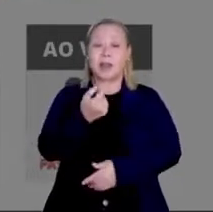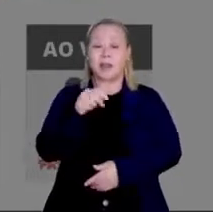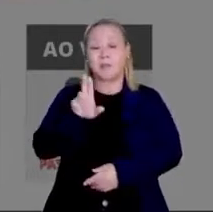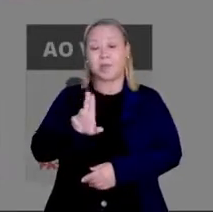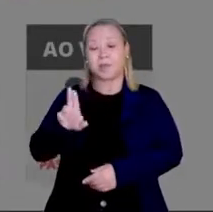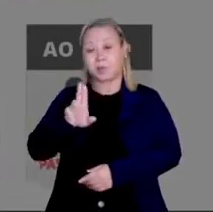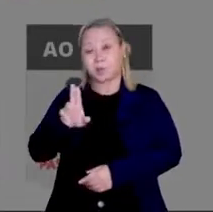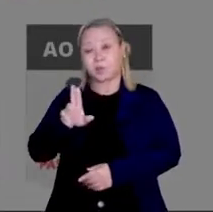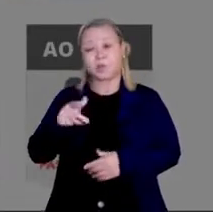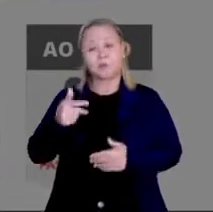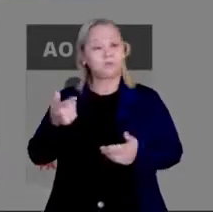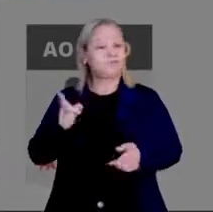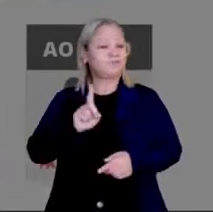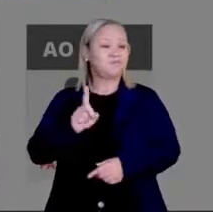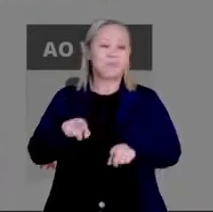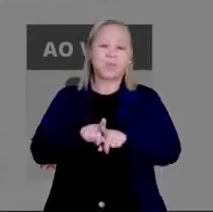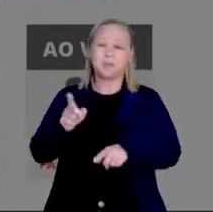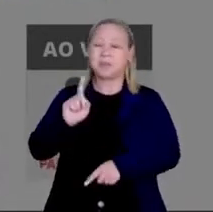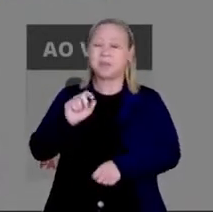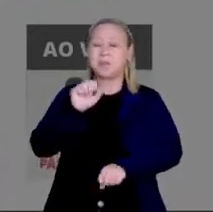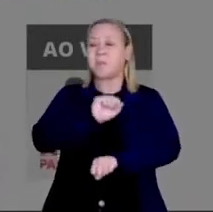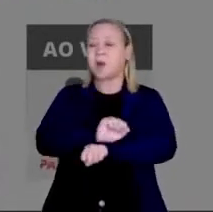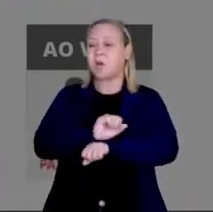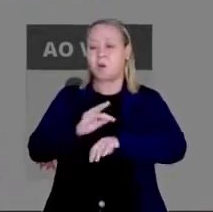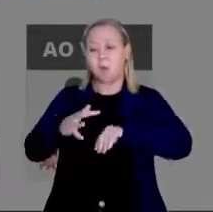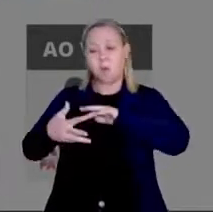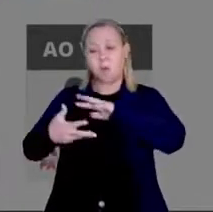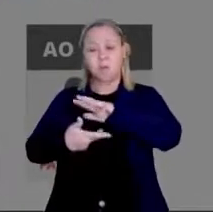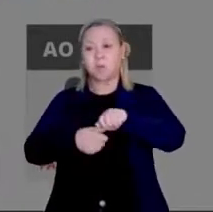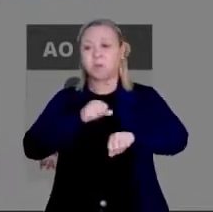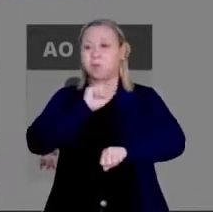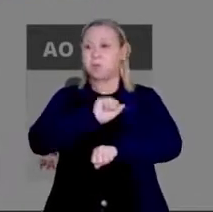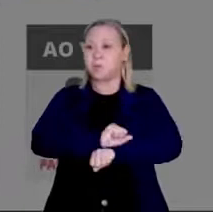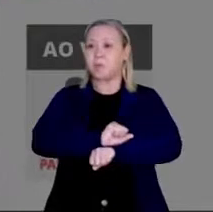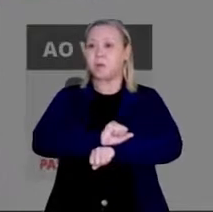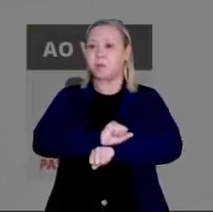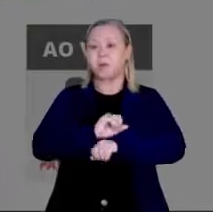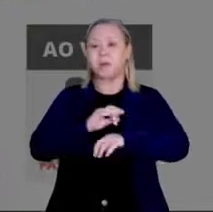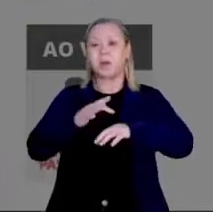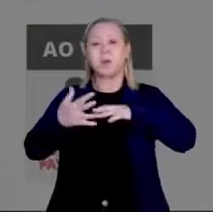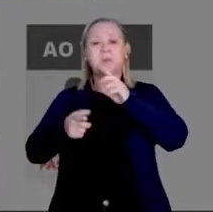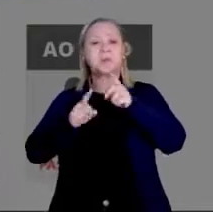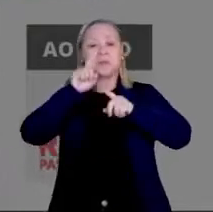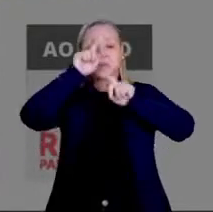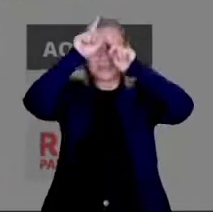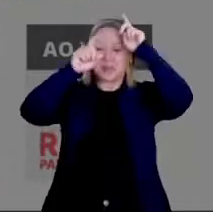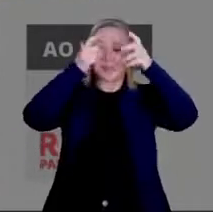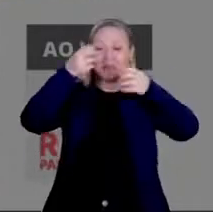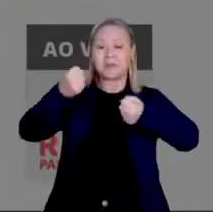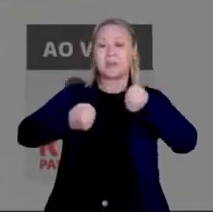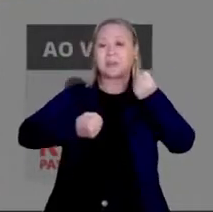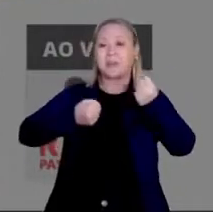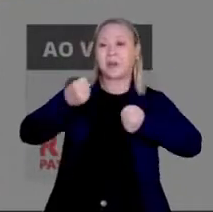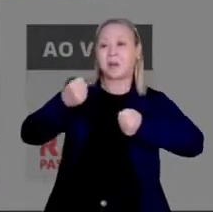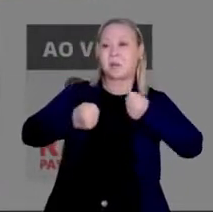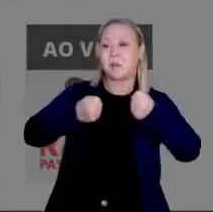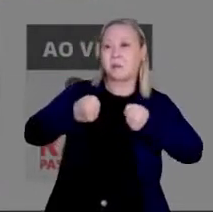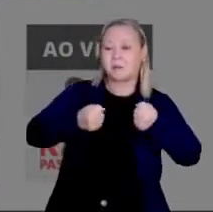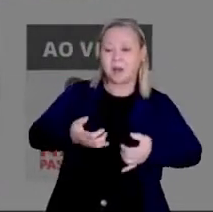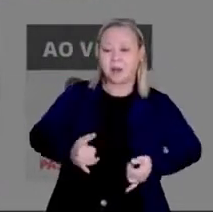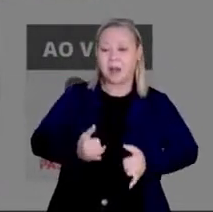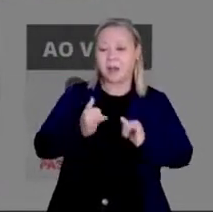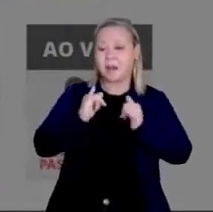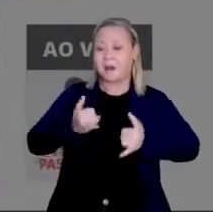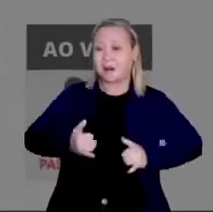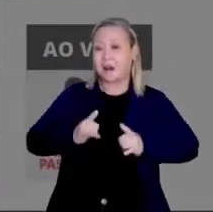voltou. A produção de biodiesel está na mão do Brasil. Beleza. Está no território nacional e